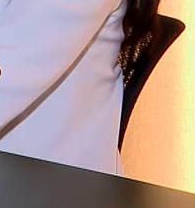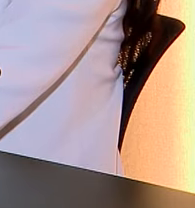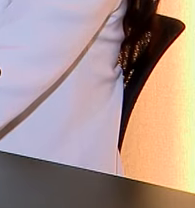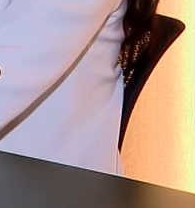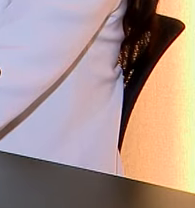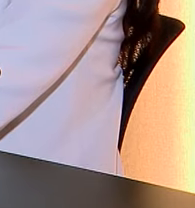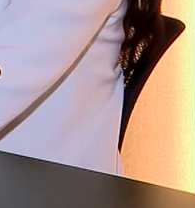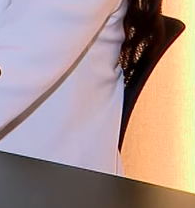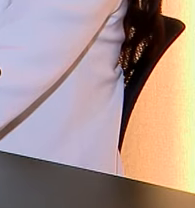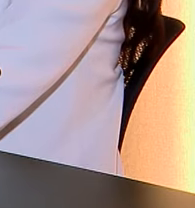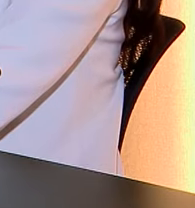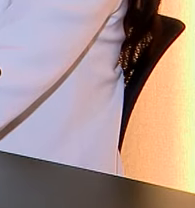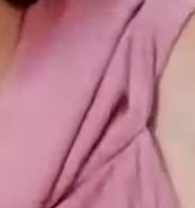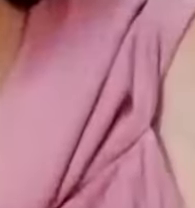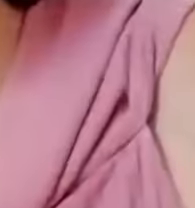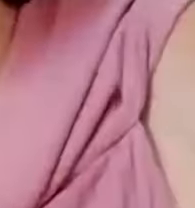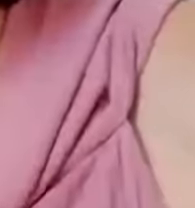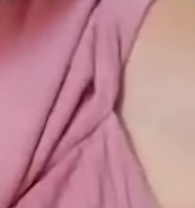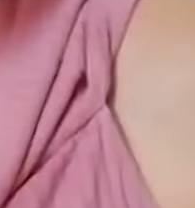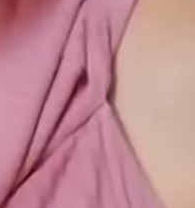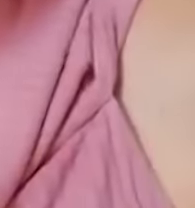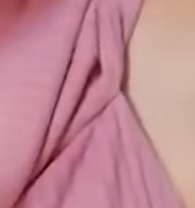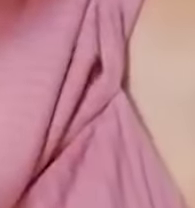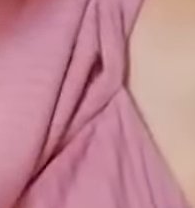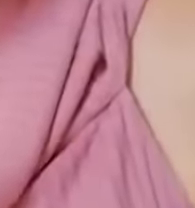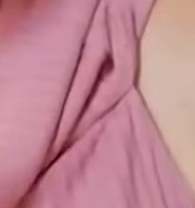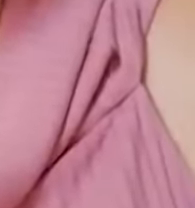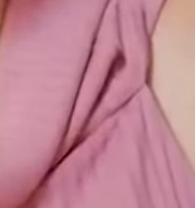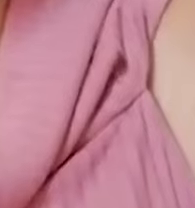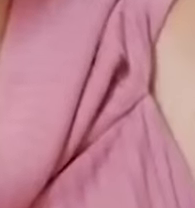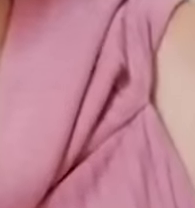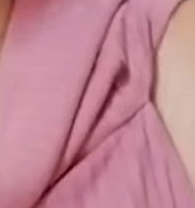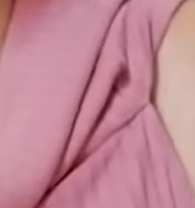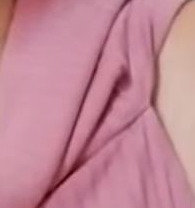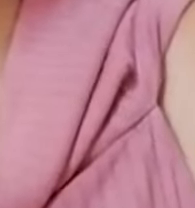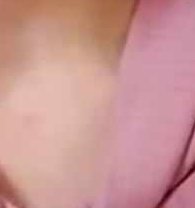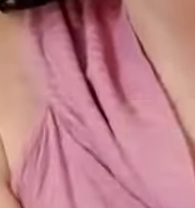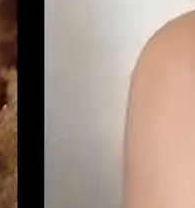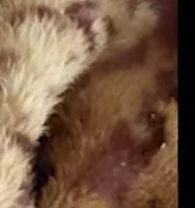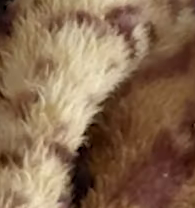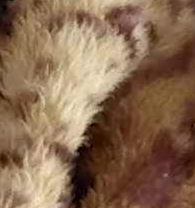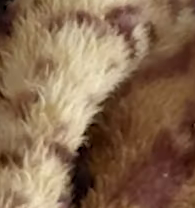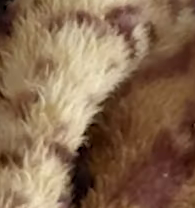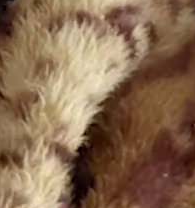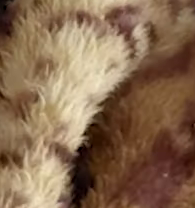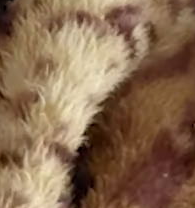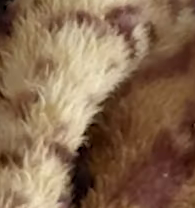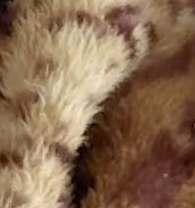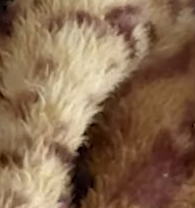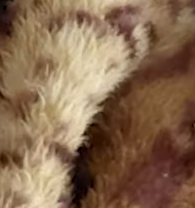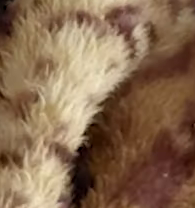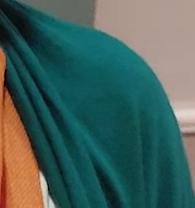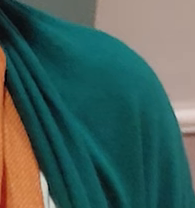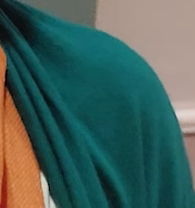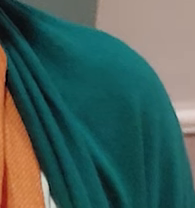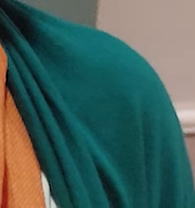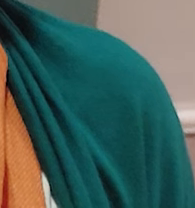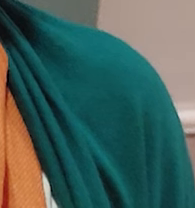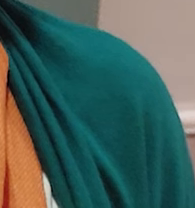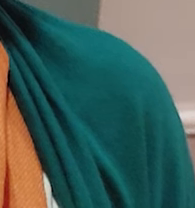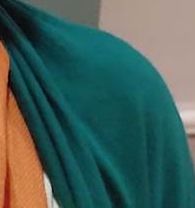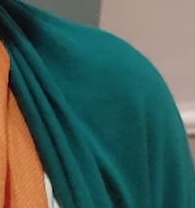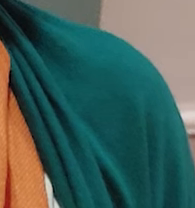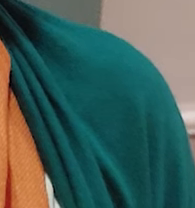demos mais um tempo e aí realmente fizemos a inseminação que veio que veio a Juju por não haver uma regulamentação a respeito do